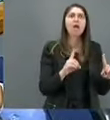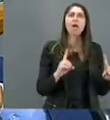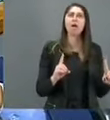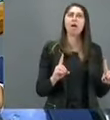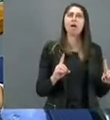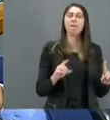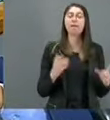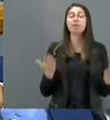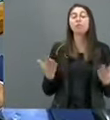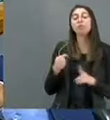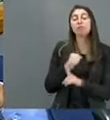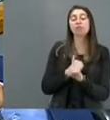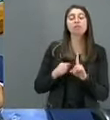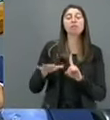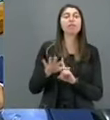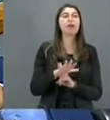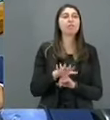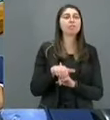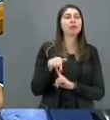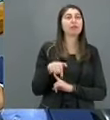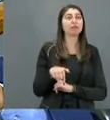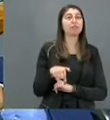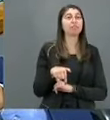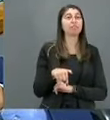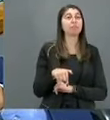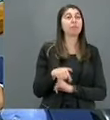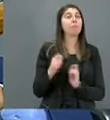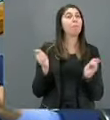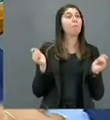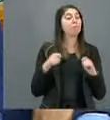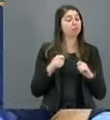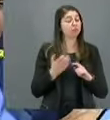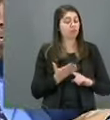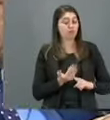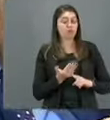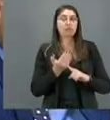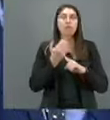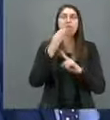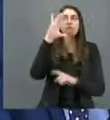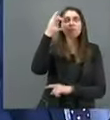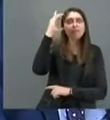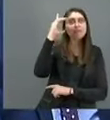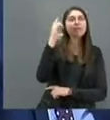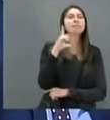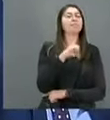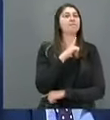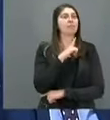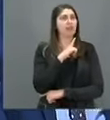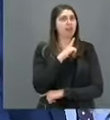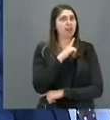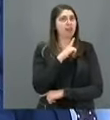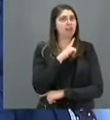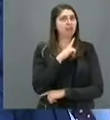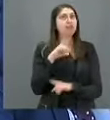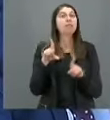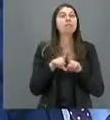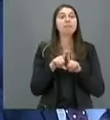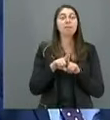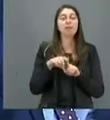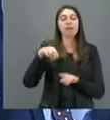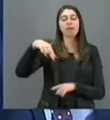essa sociedade aqui vivente, que domina toda a ciência, inclusive a